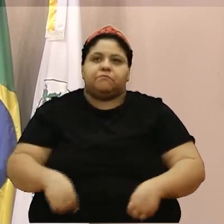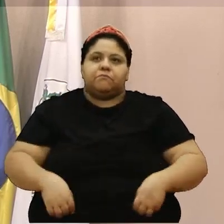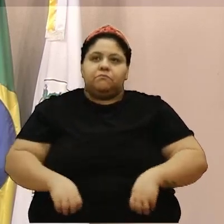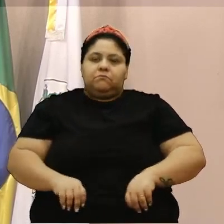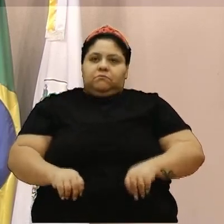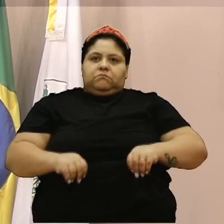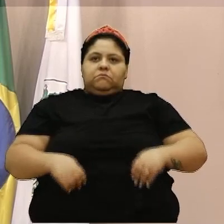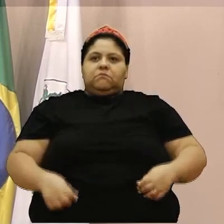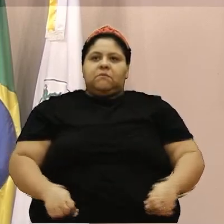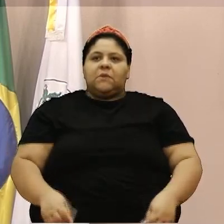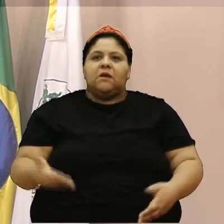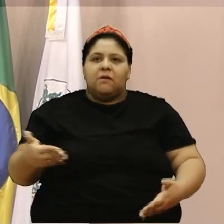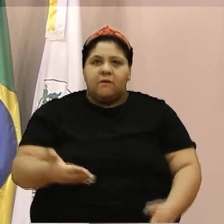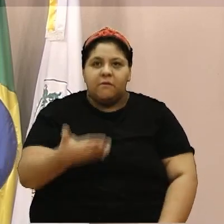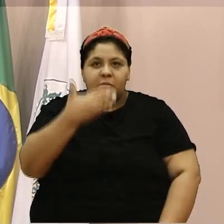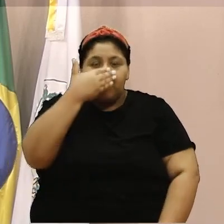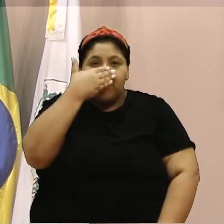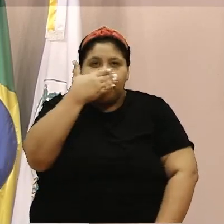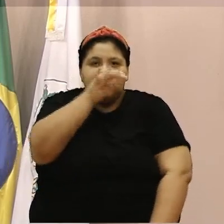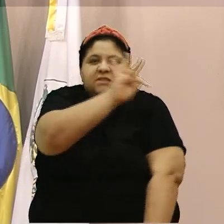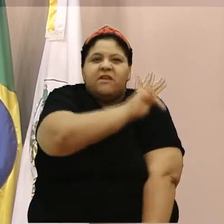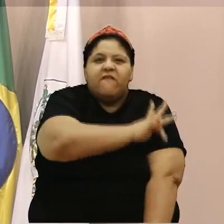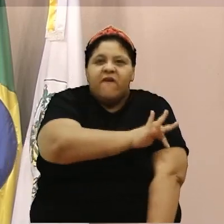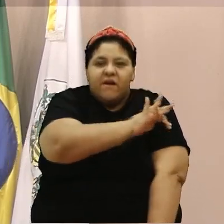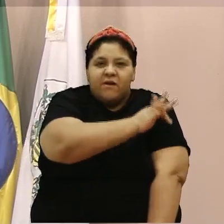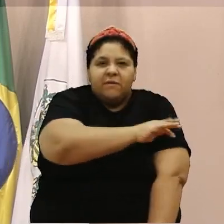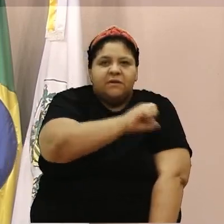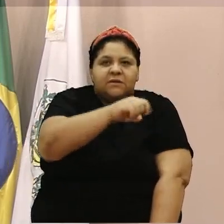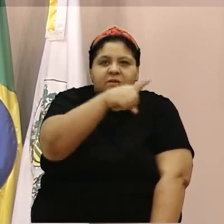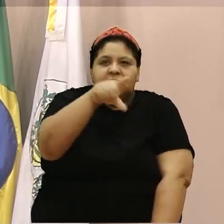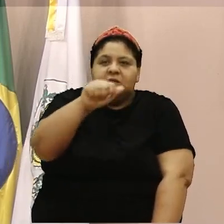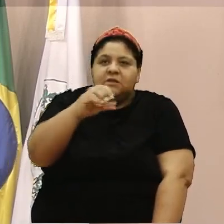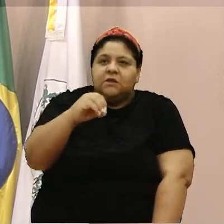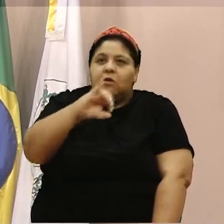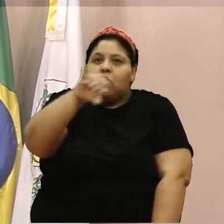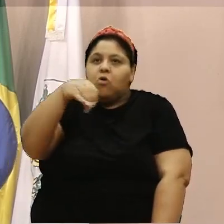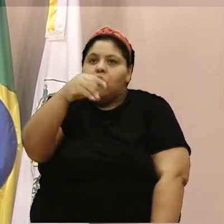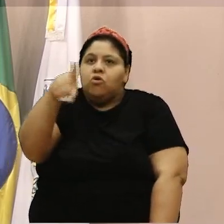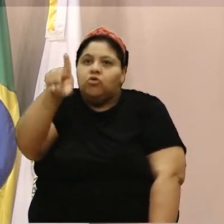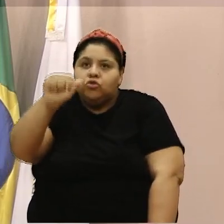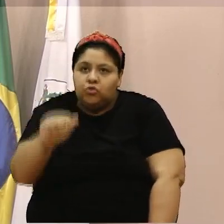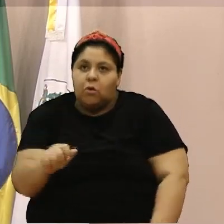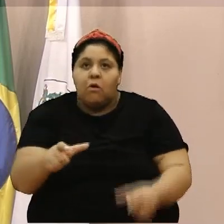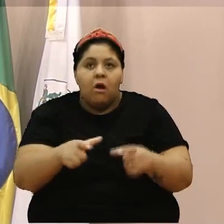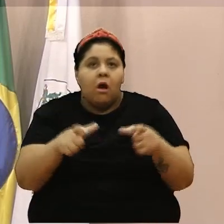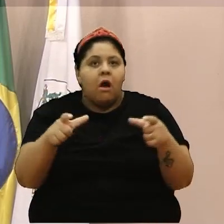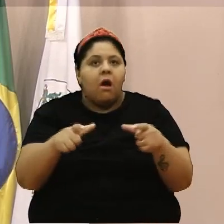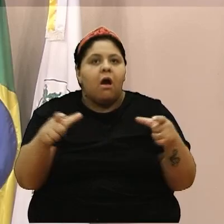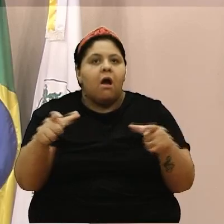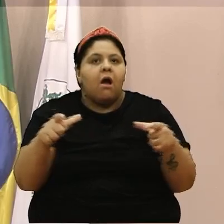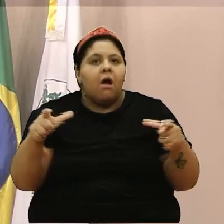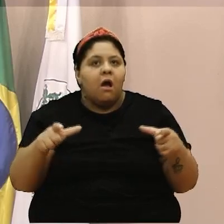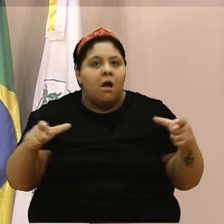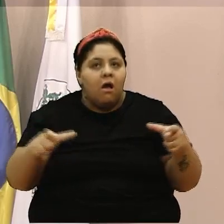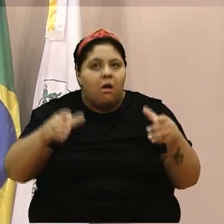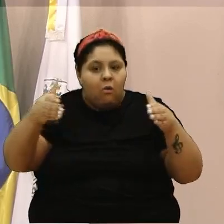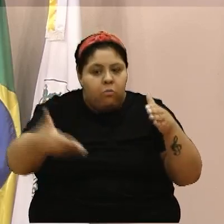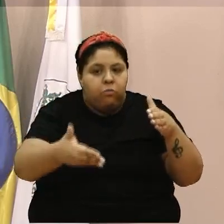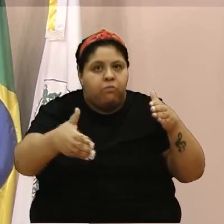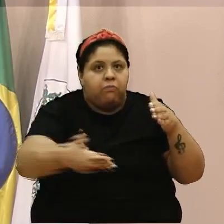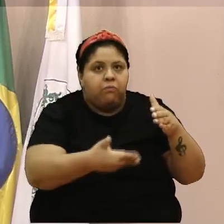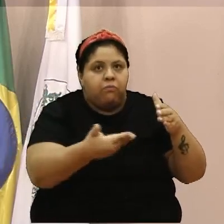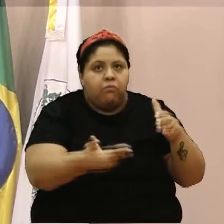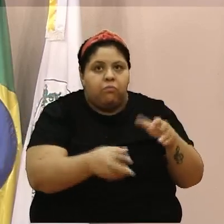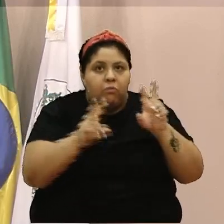acompanhar. Isso é bem na frente da farmácia São João, bem no coração ali do Desvio Riço. Ó, aumentando o buraco. Para quem acompanha ali,